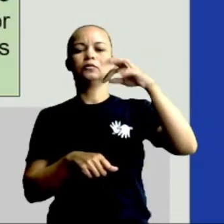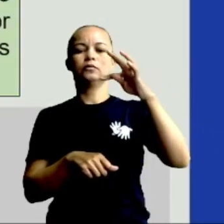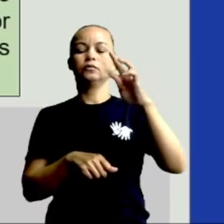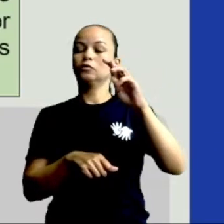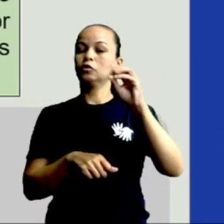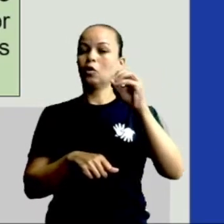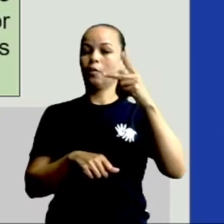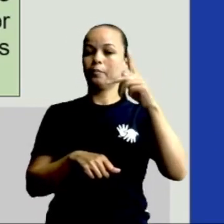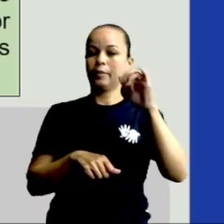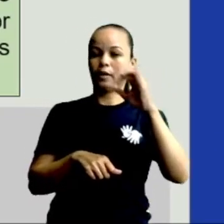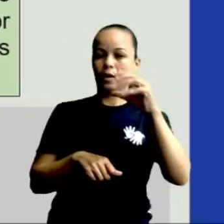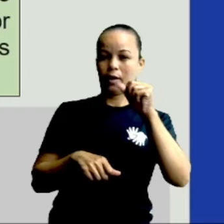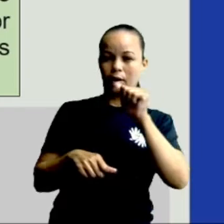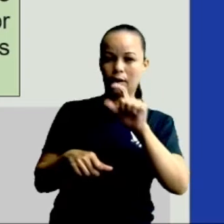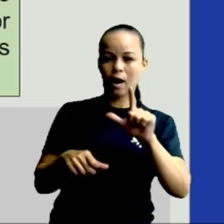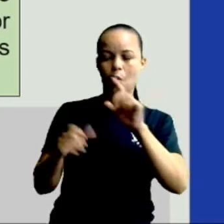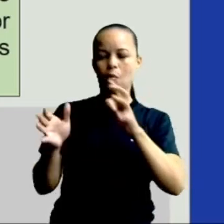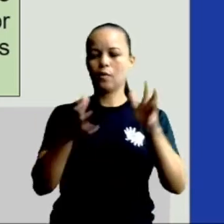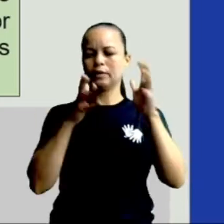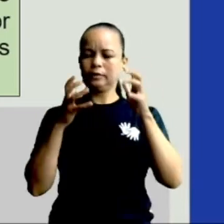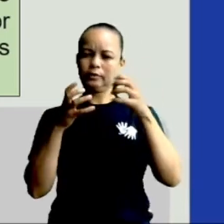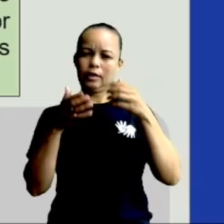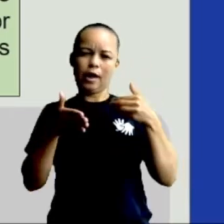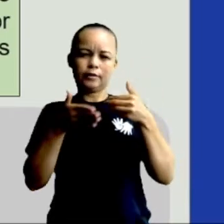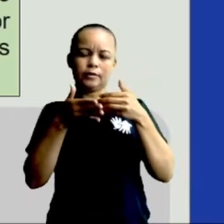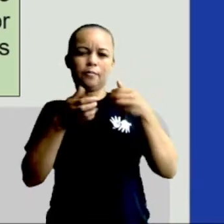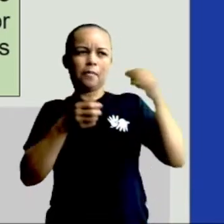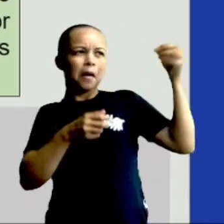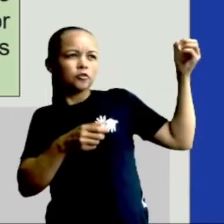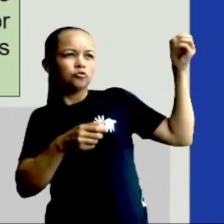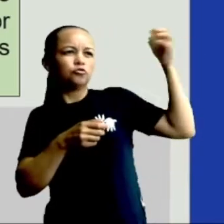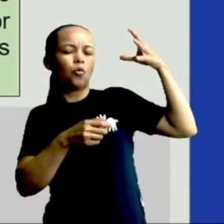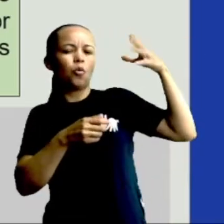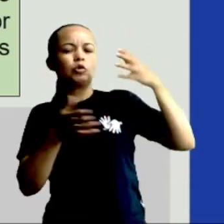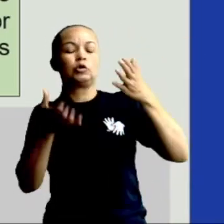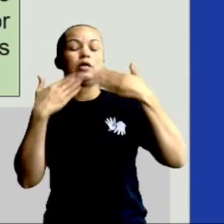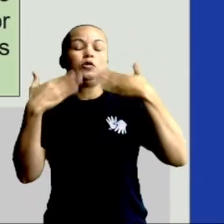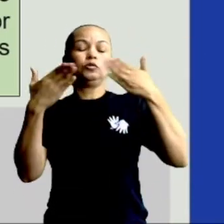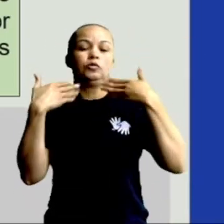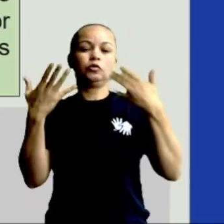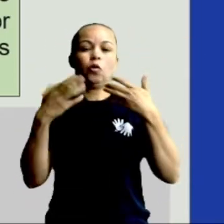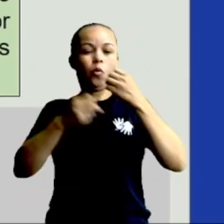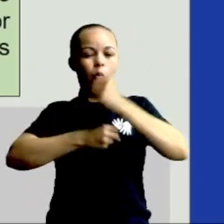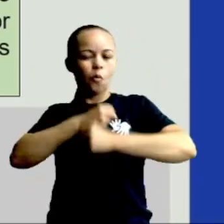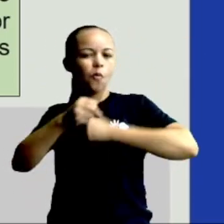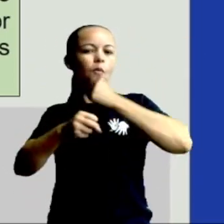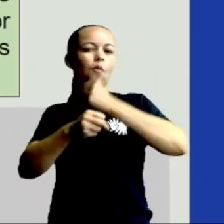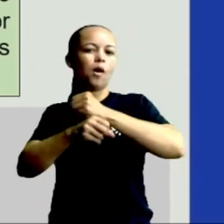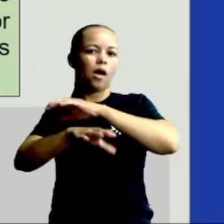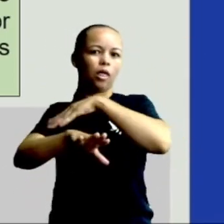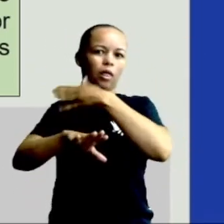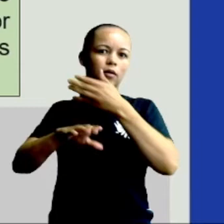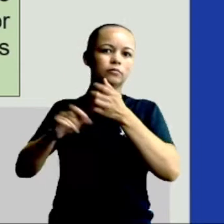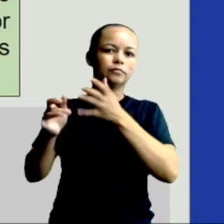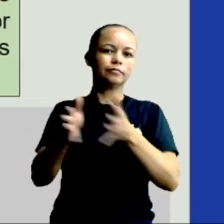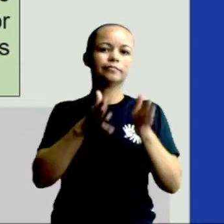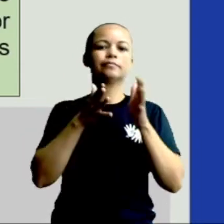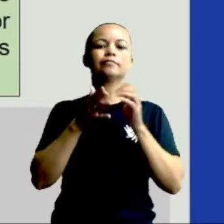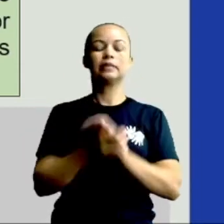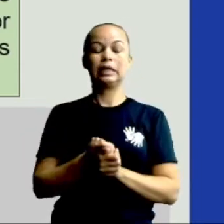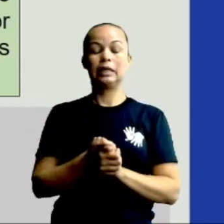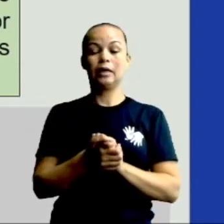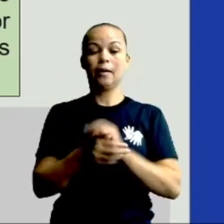estão nessa faixa recebem mais luz e calor do Sol o ano inteiro e, por